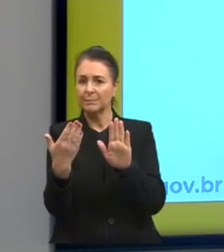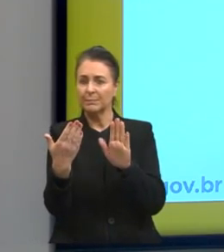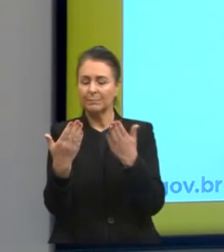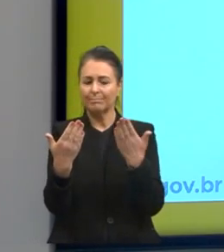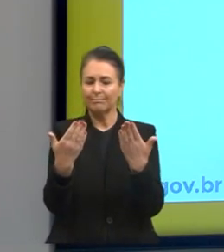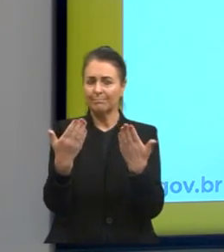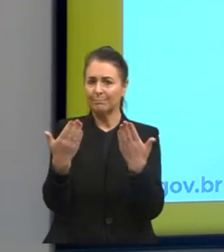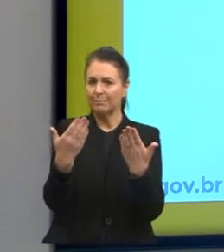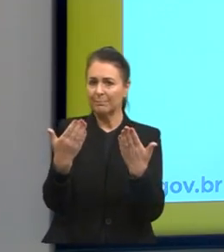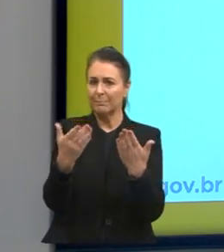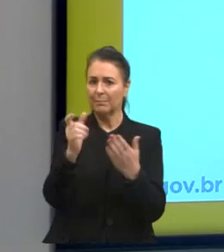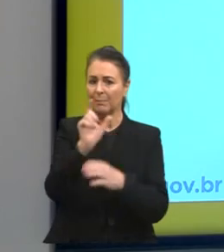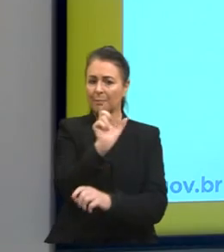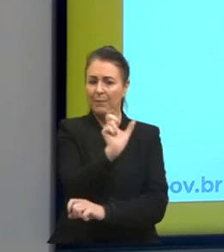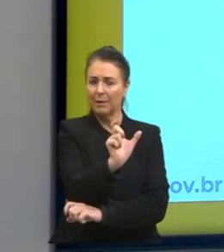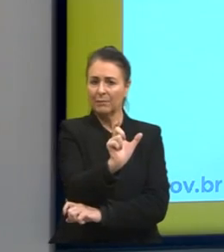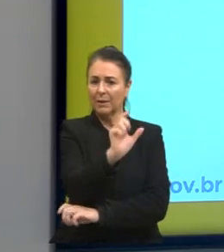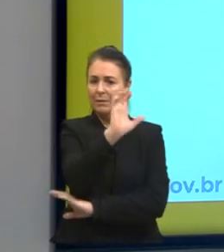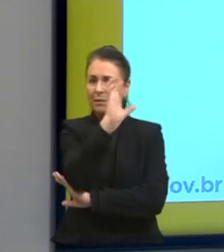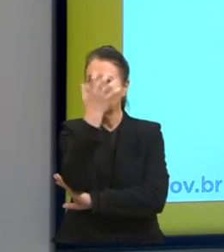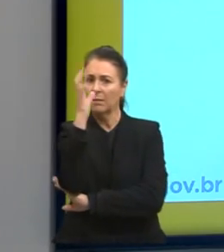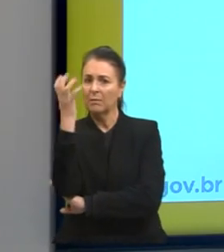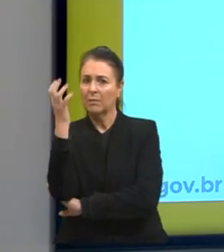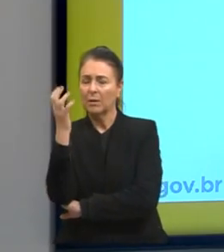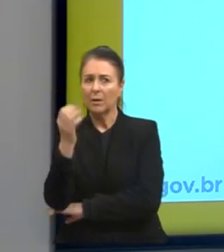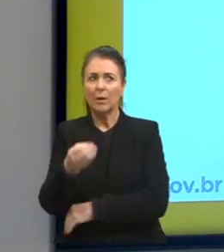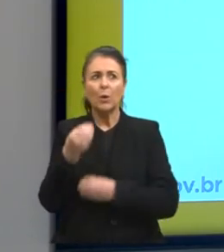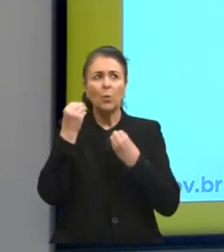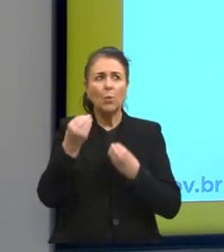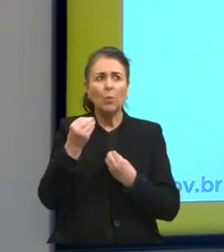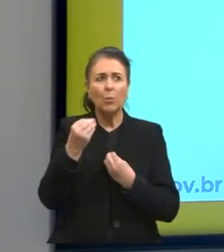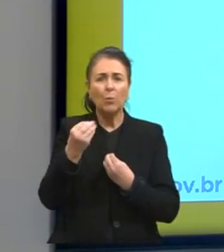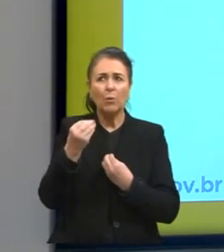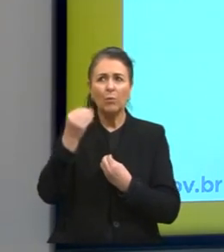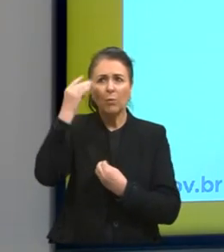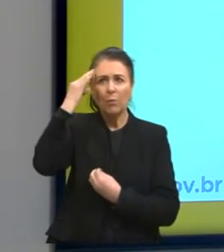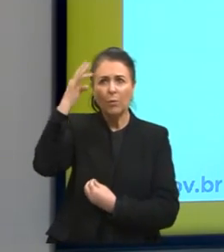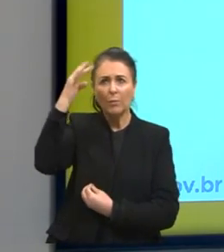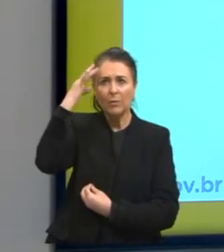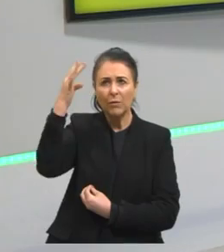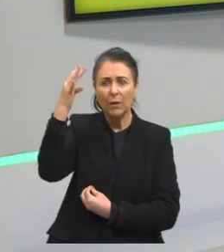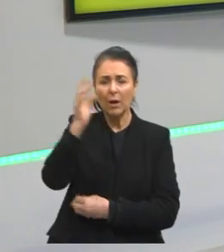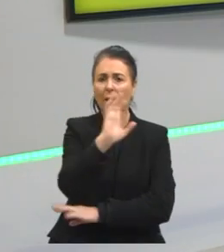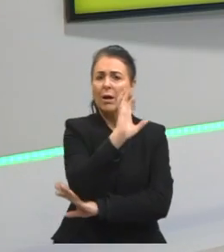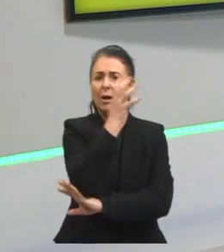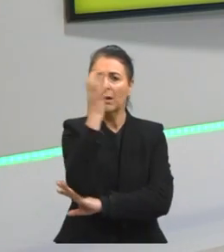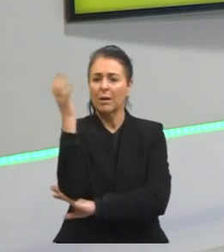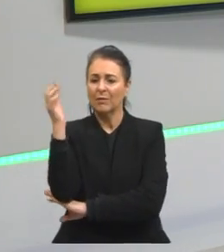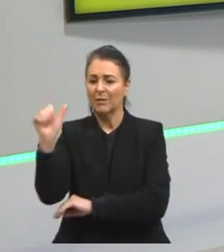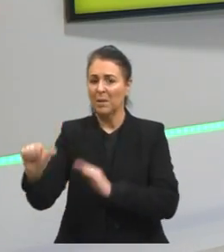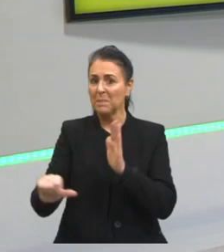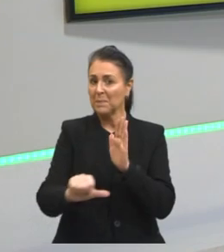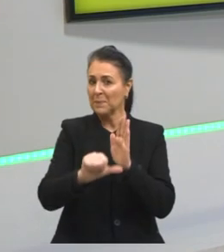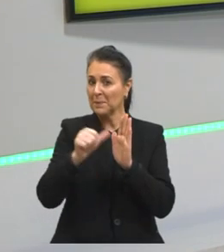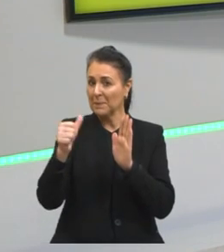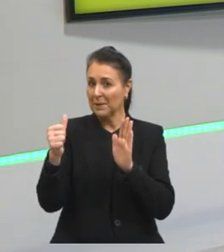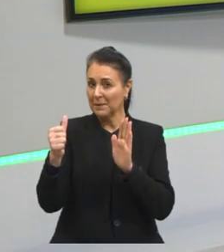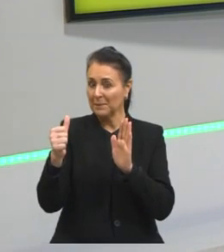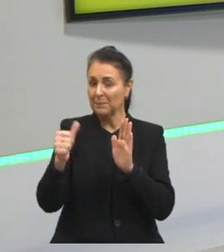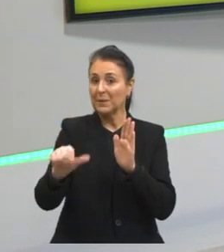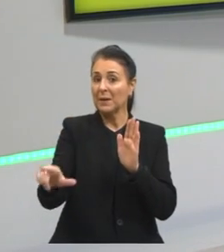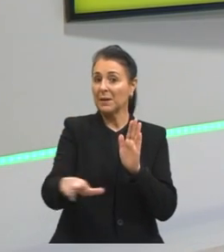Como é que eu vou saber que tipo de árvore é a primeira e que tipo de árvore é a segunda?